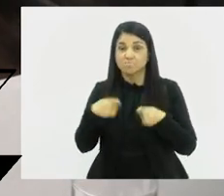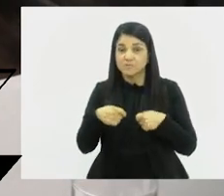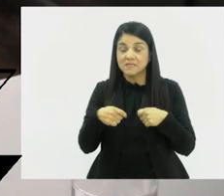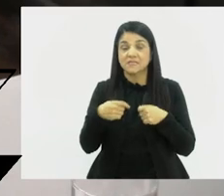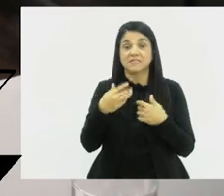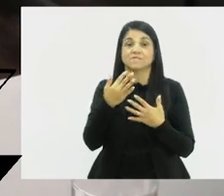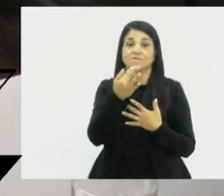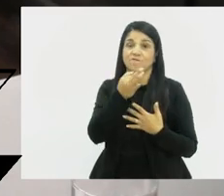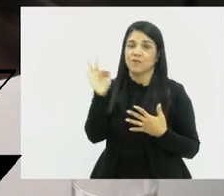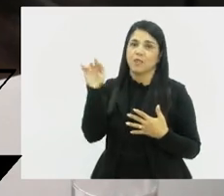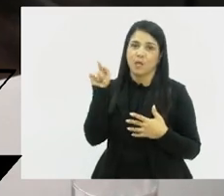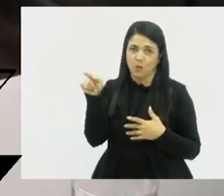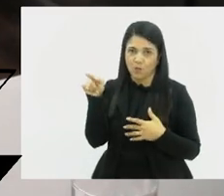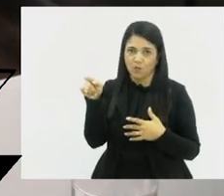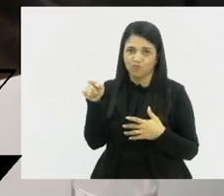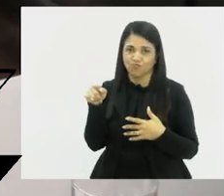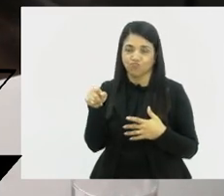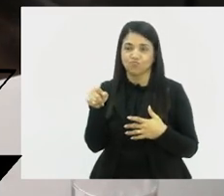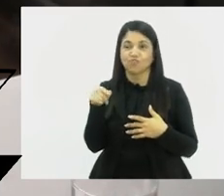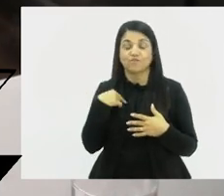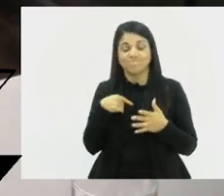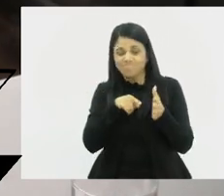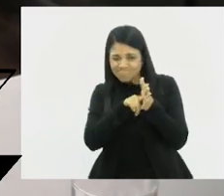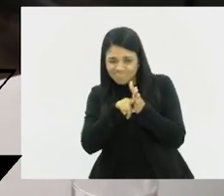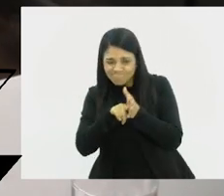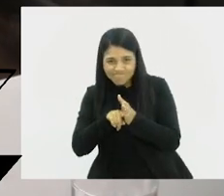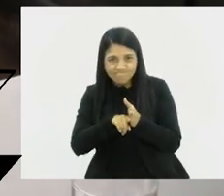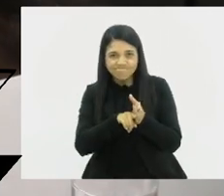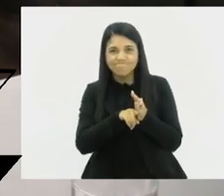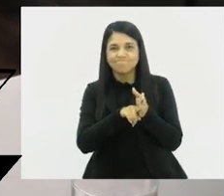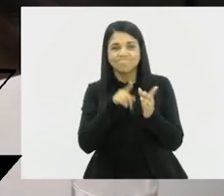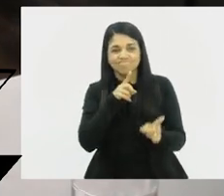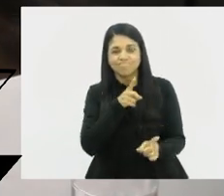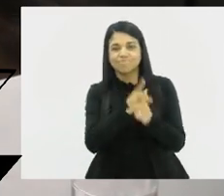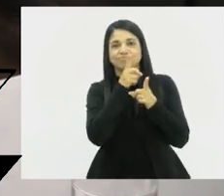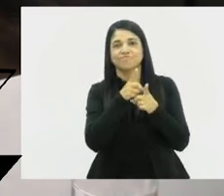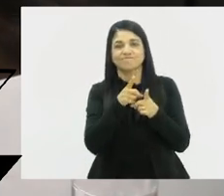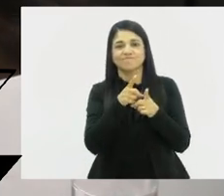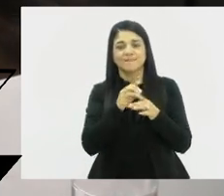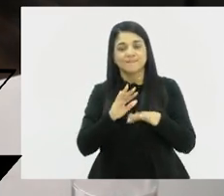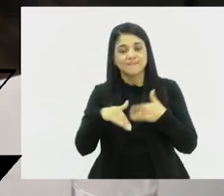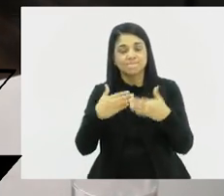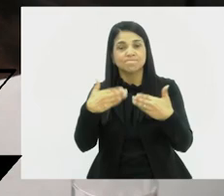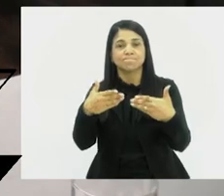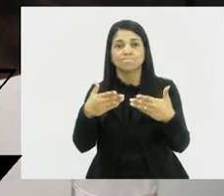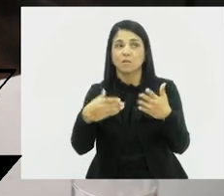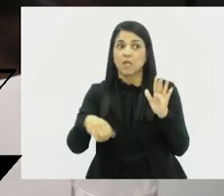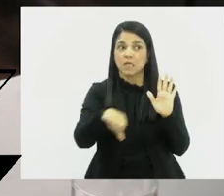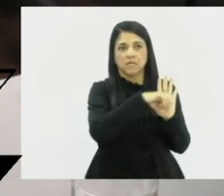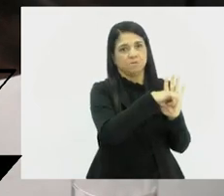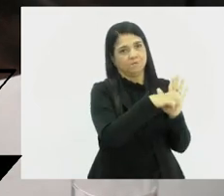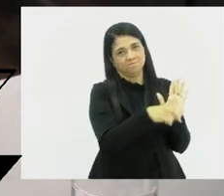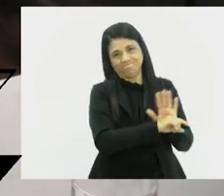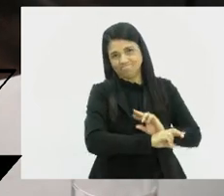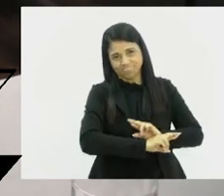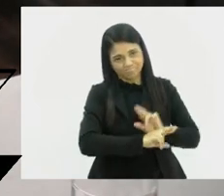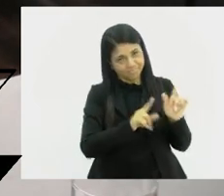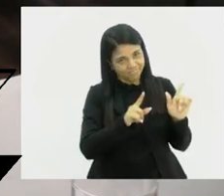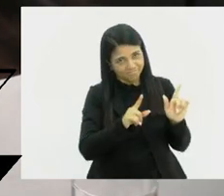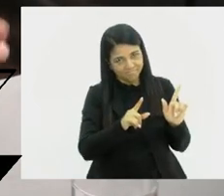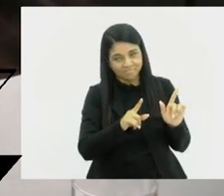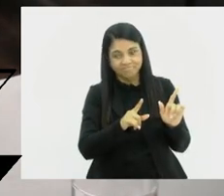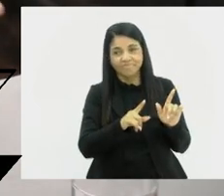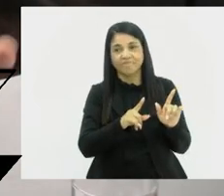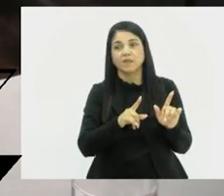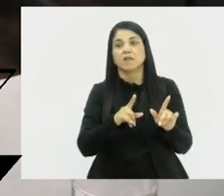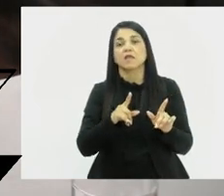sermos pragmáticos de verificarmos que não vamos avançar muito numa questão envolvendo o tipo penal incriminador. Não vamos conseguir, porque